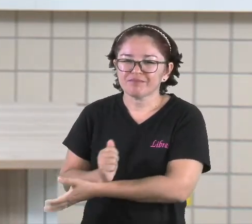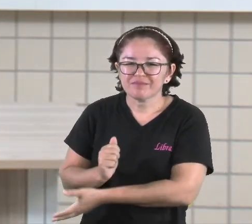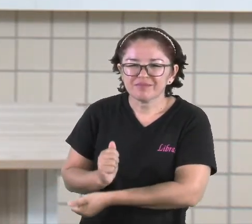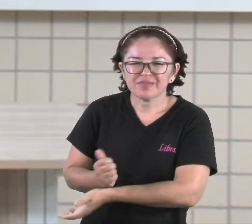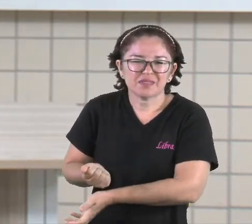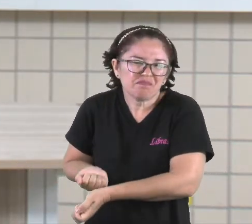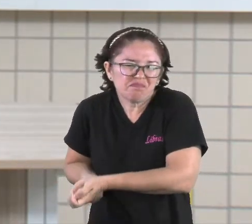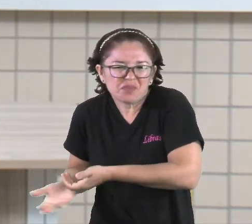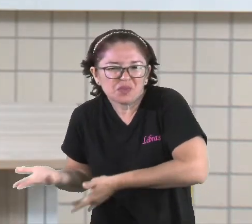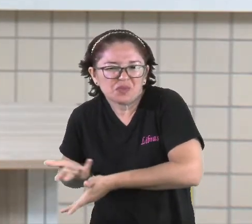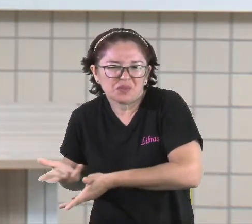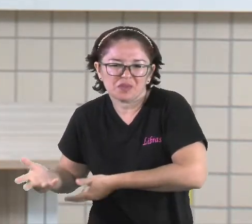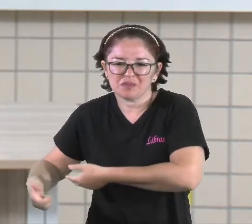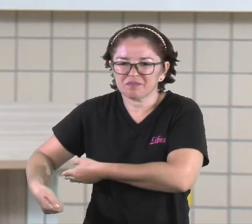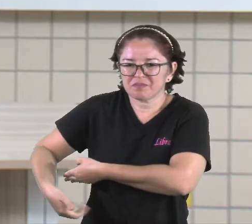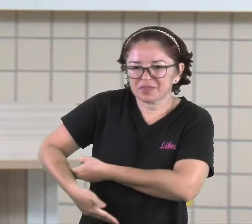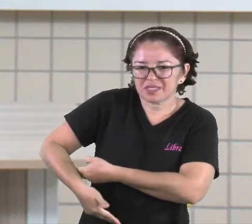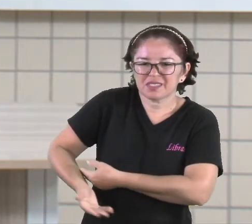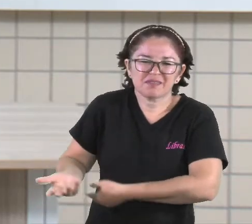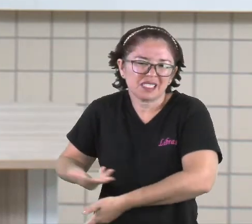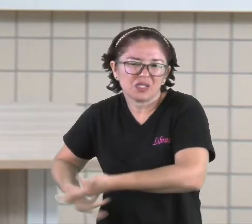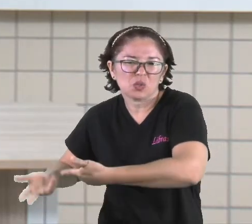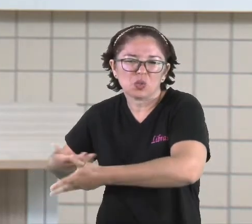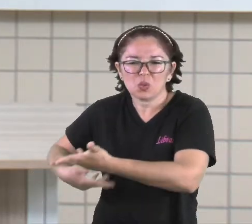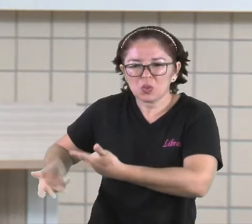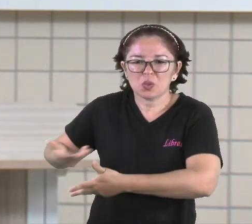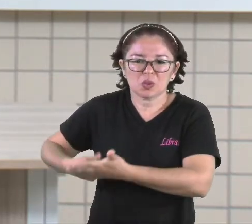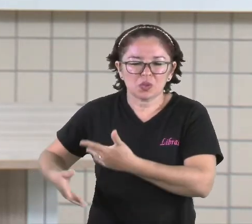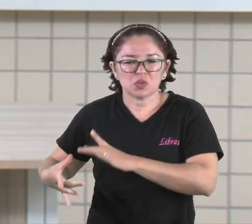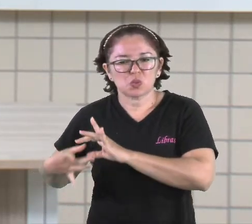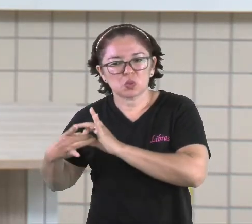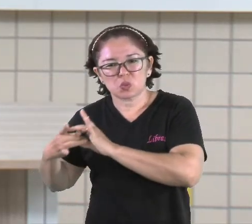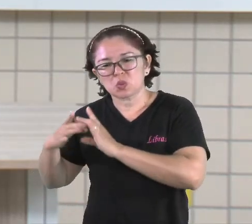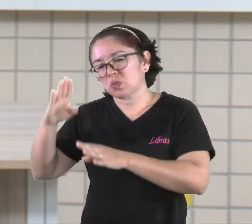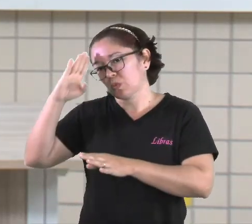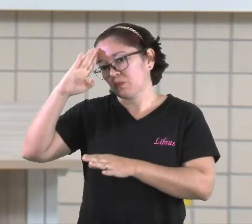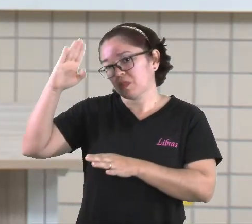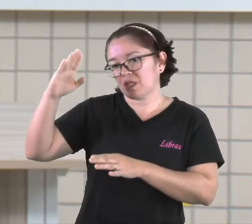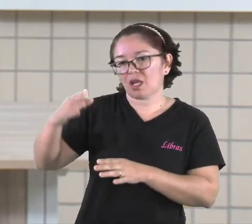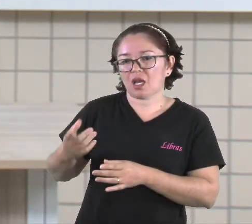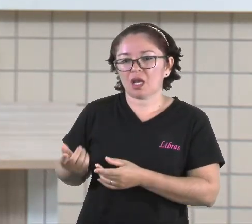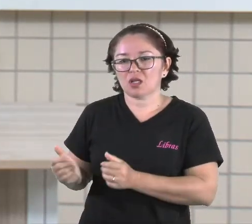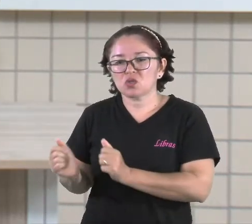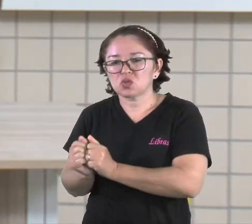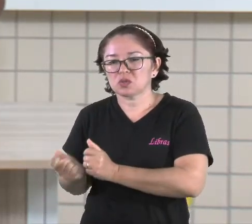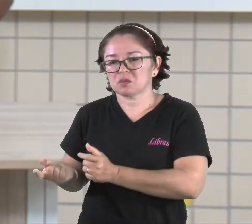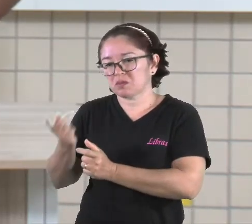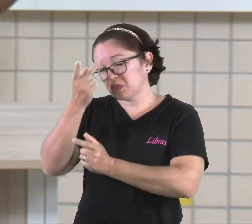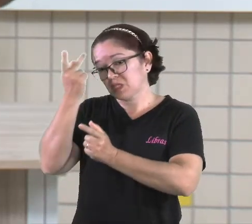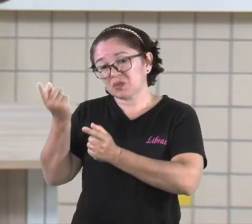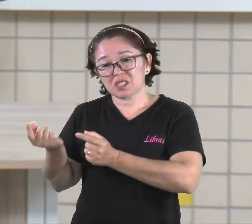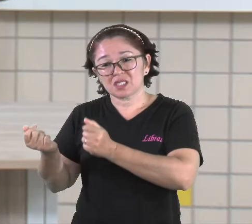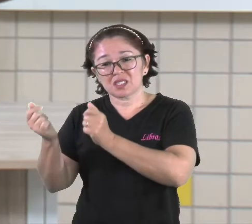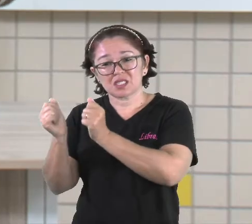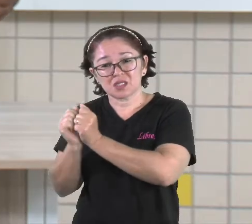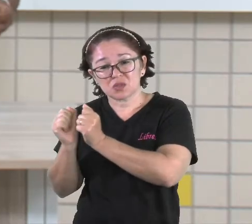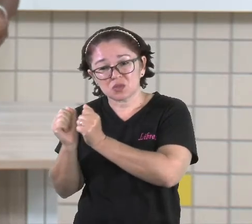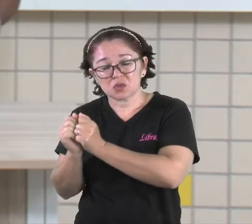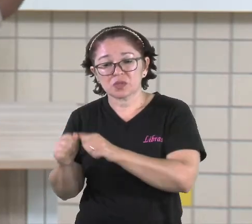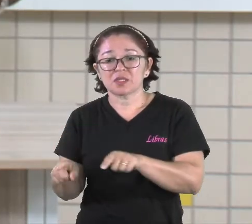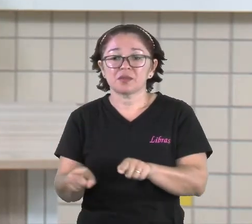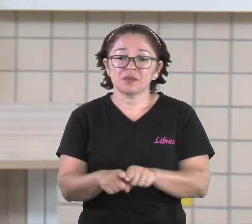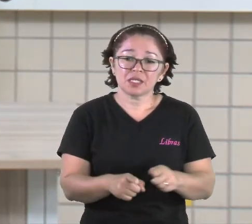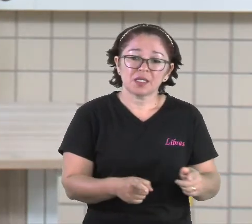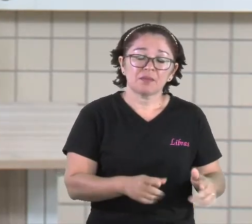elites rurais, os militares, mas ao mesmo tempo ele se desdobrava para